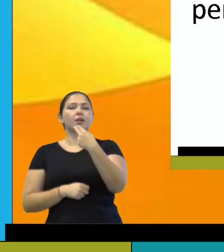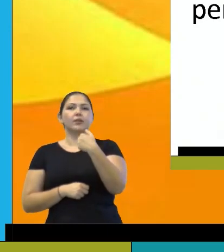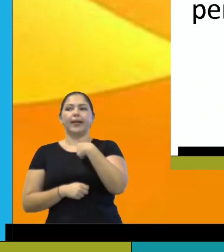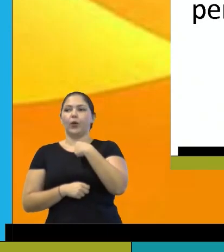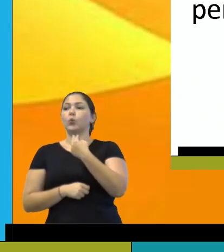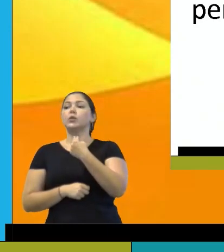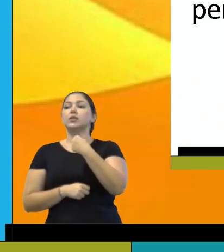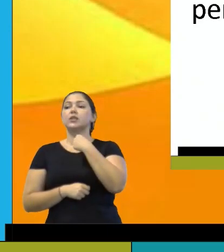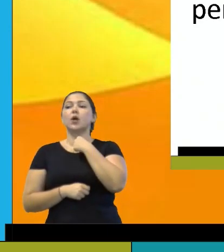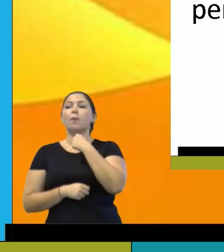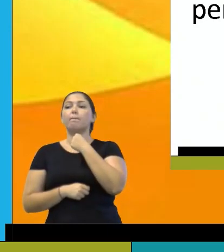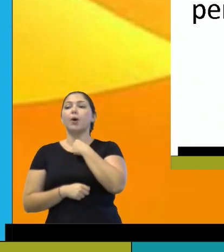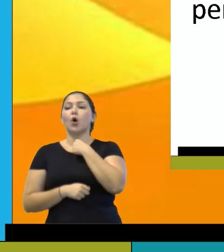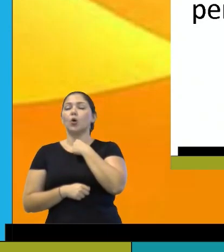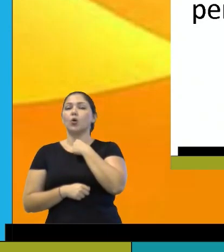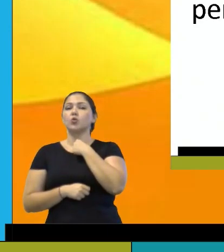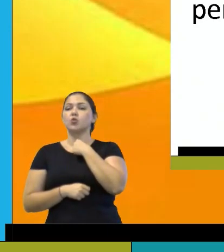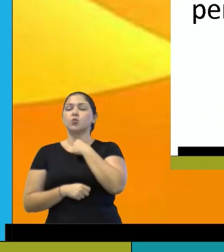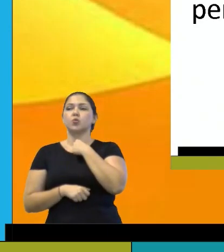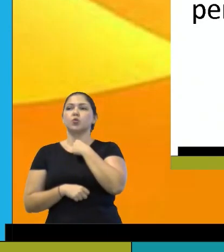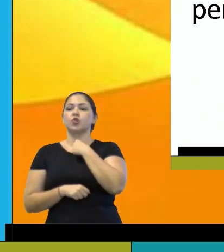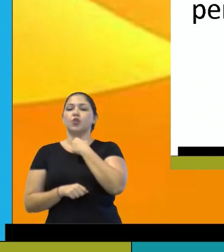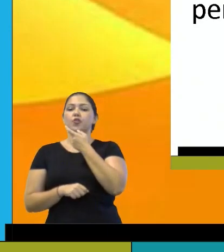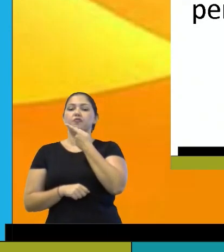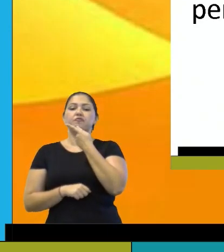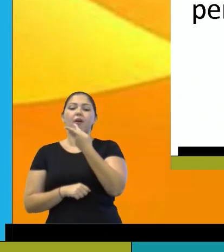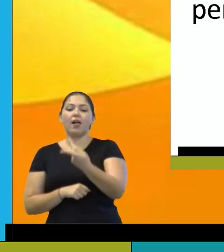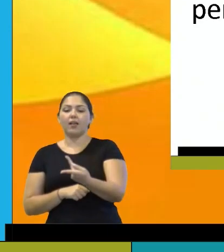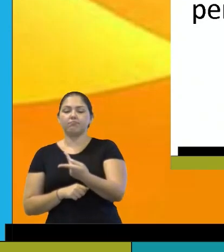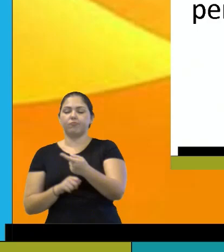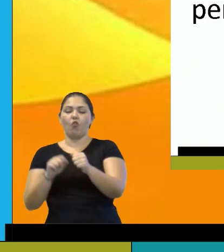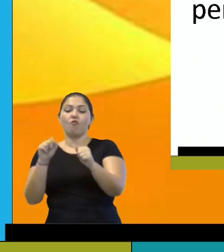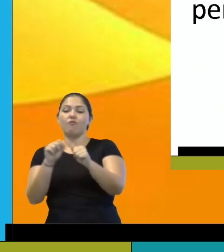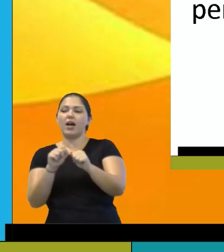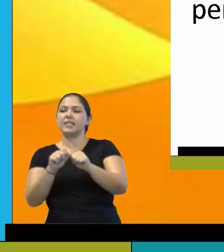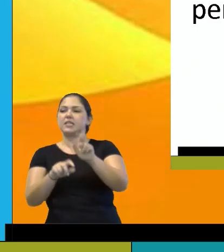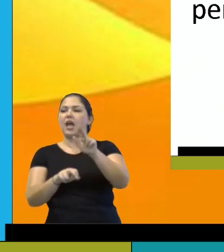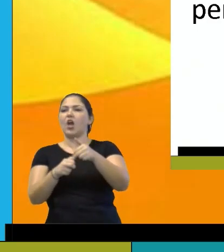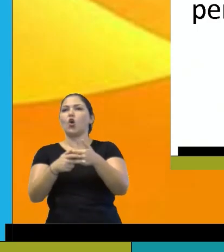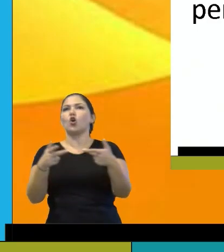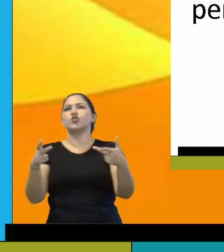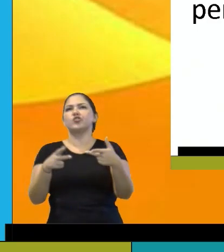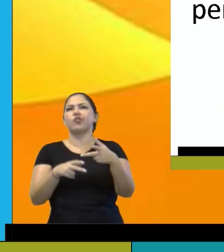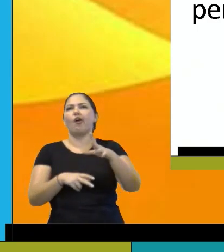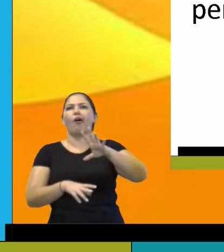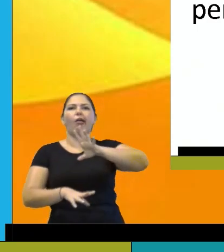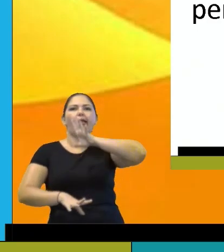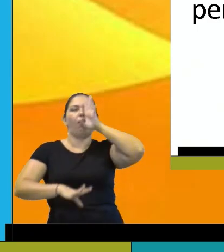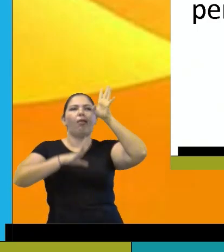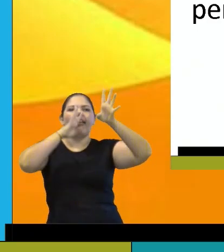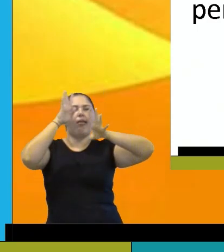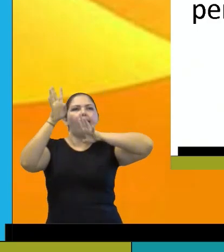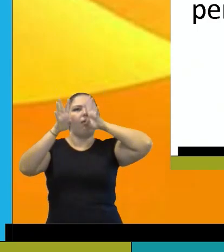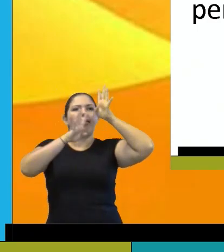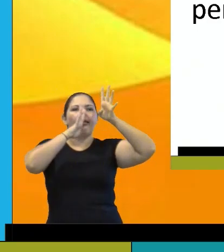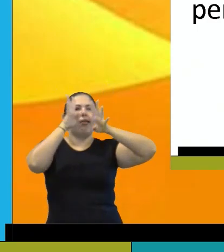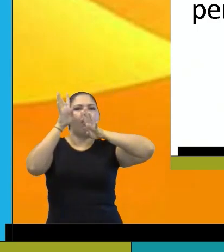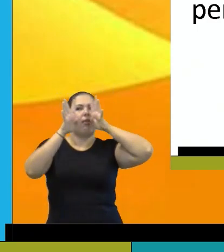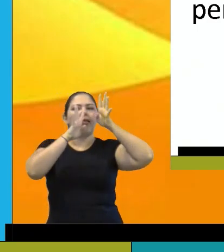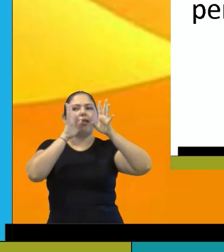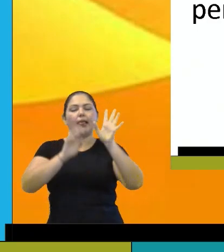permitir que as ações elas sejam mero oportunismo, pois caso mero oportunismo elas sejam,